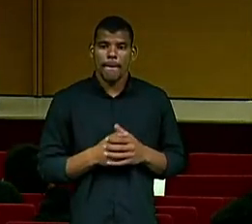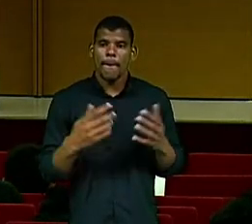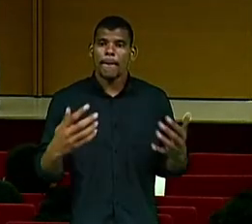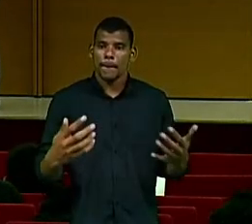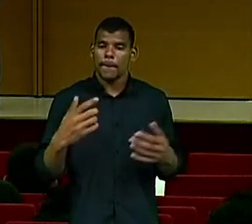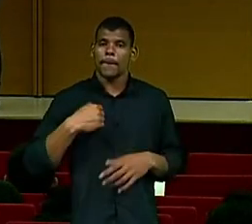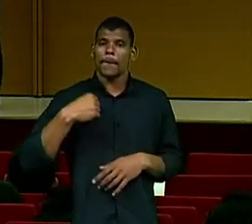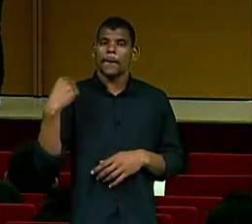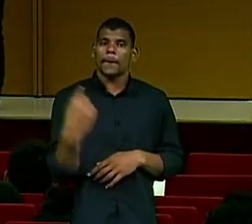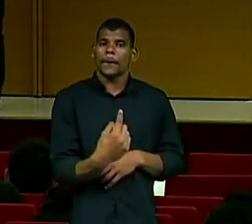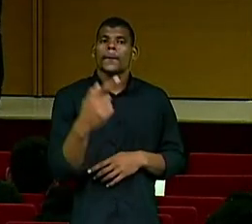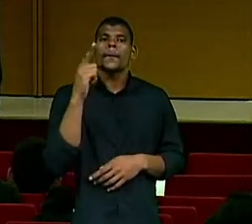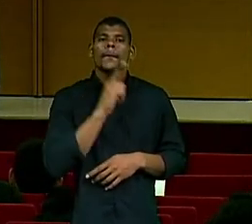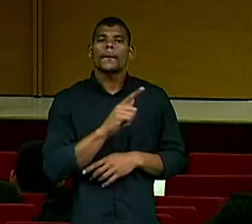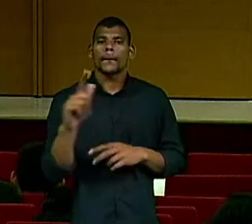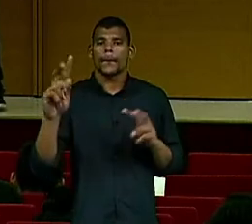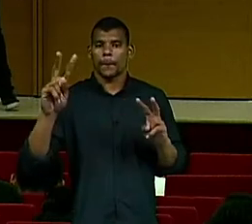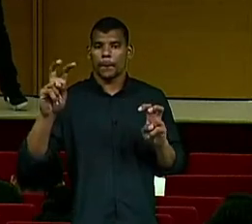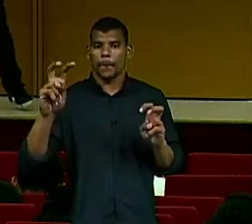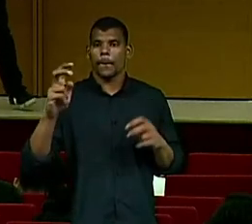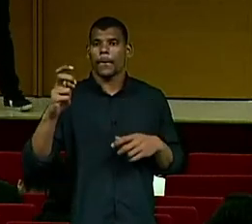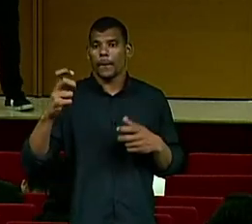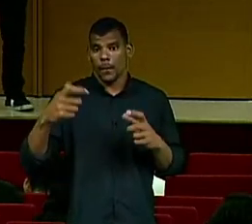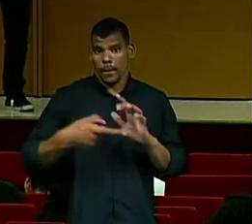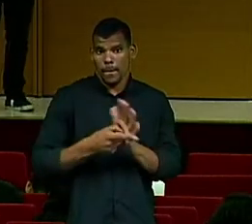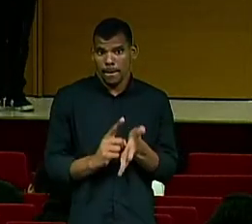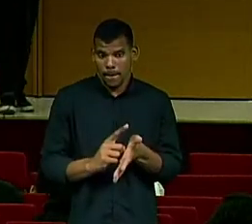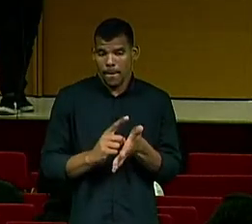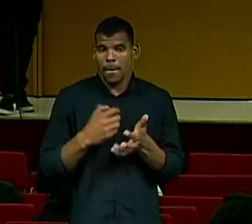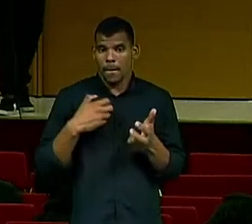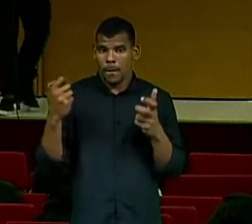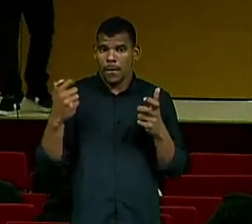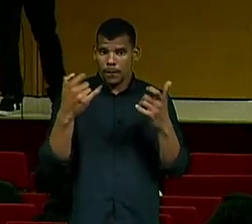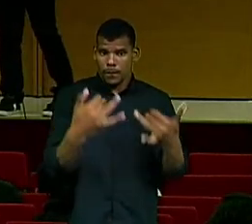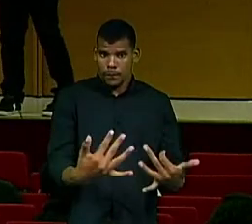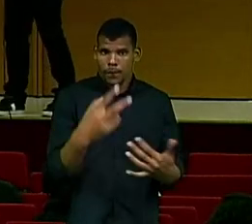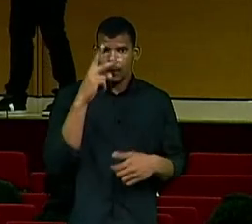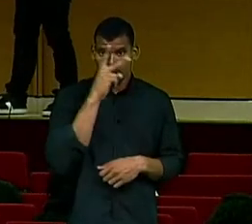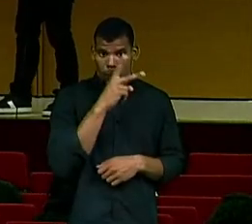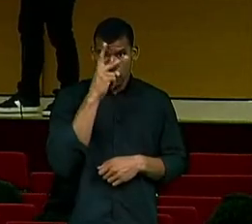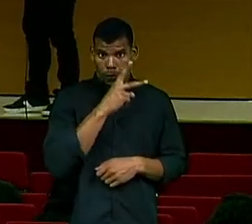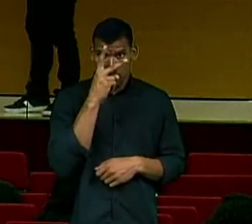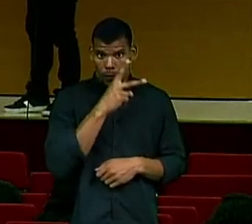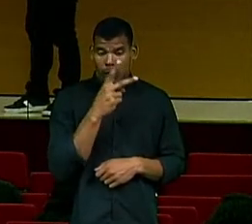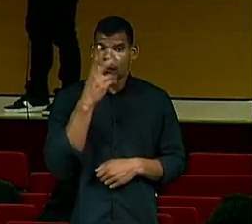te cada um deles aqui eu tenho que te contar uma história eu gosto de contar histórias